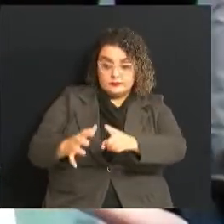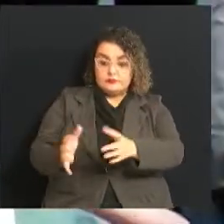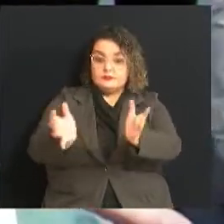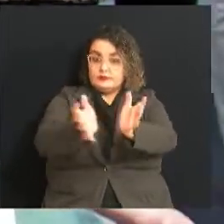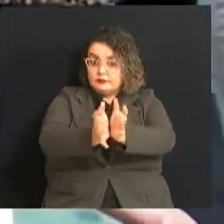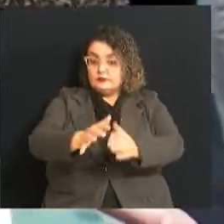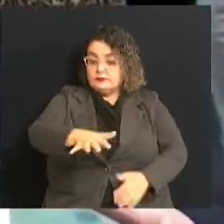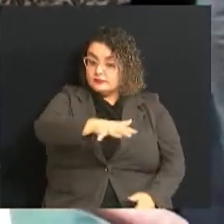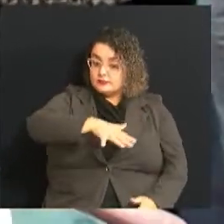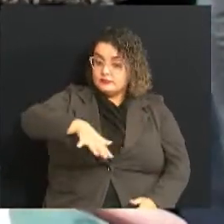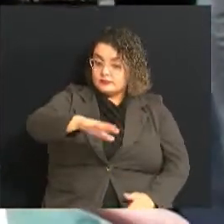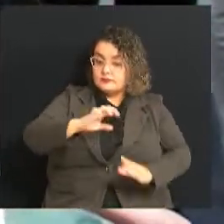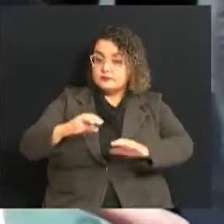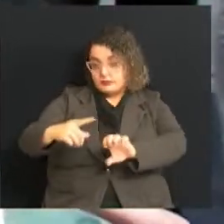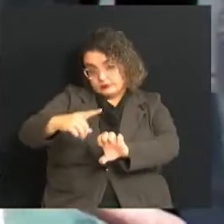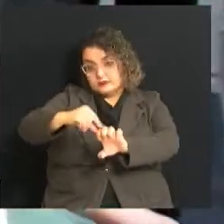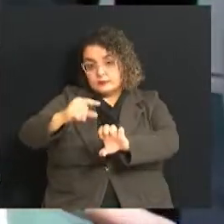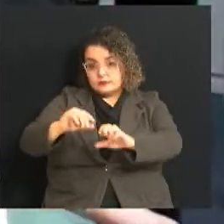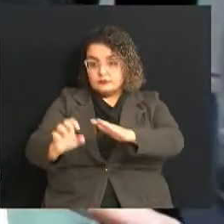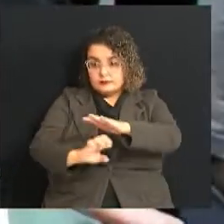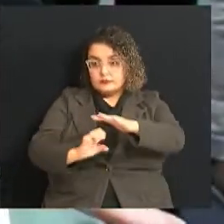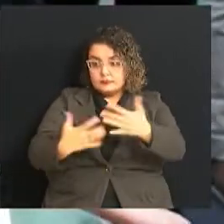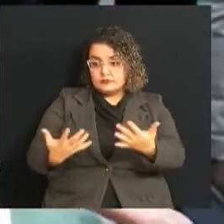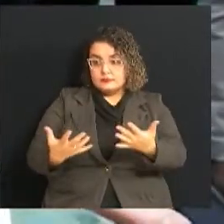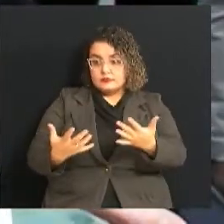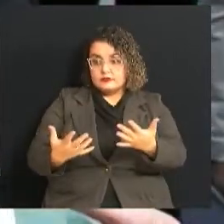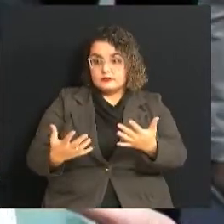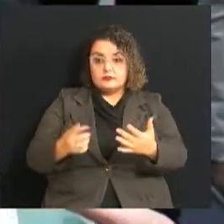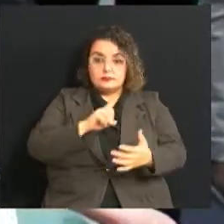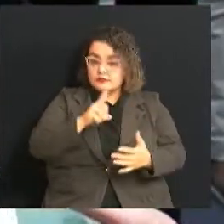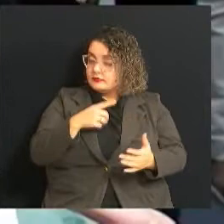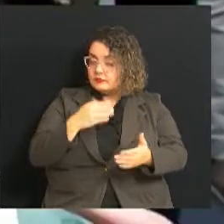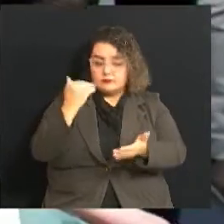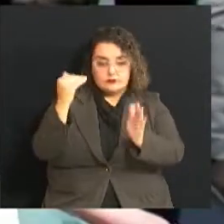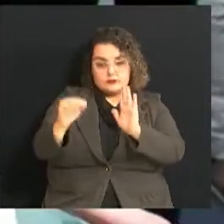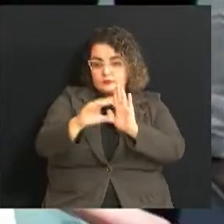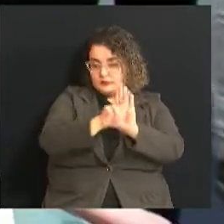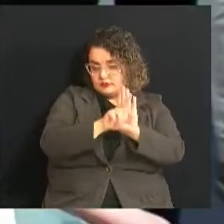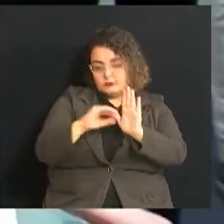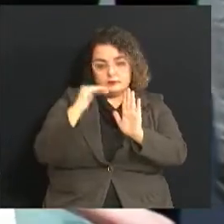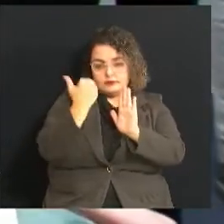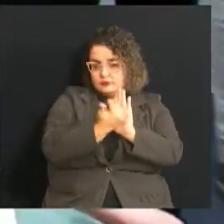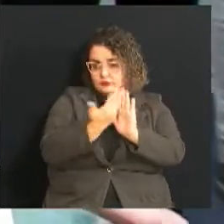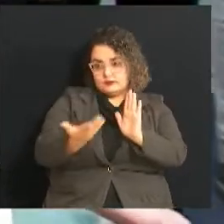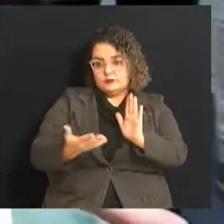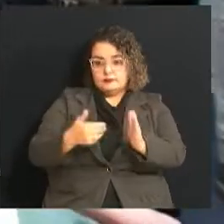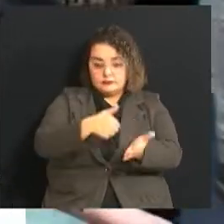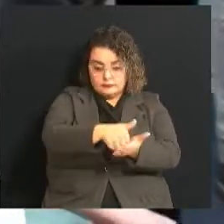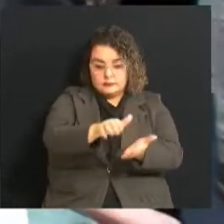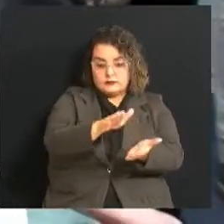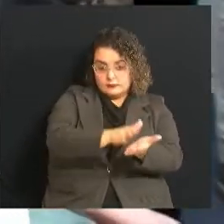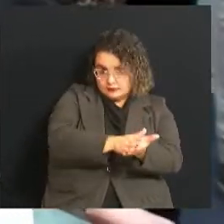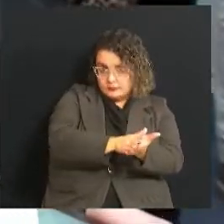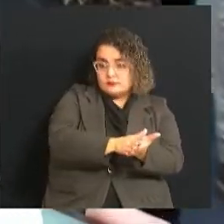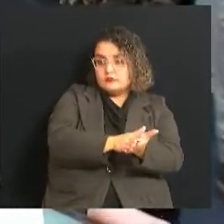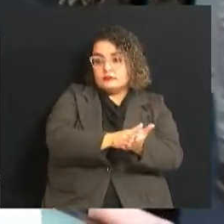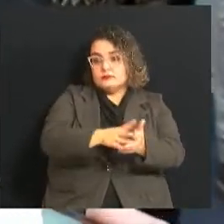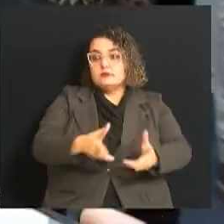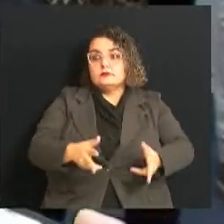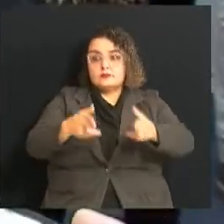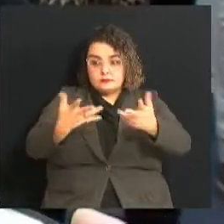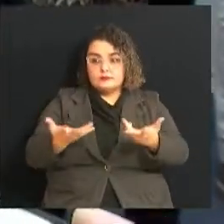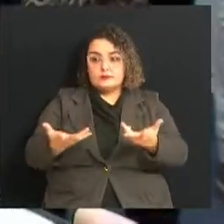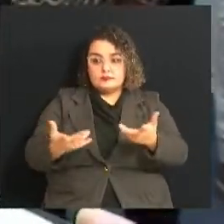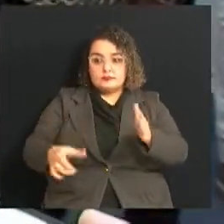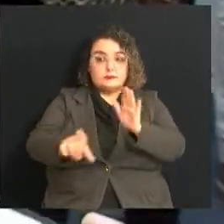desses empresários que fazem os eventos de uma forma irregular, prevendo suspensões, prevendo multas, e isso na nossa legislação antiga